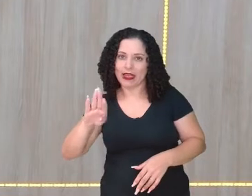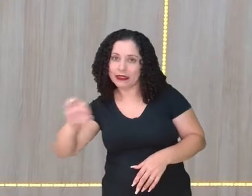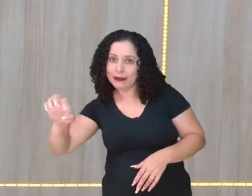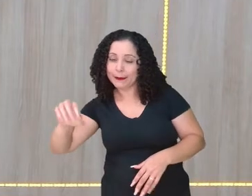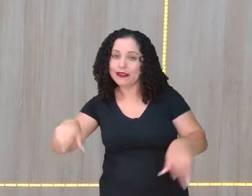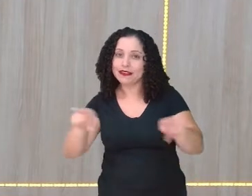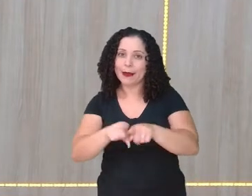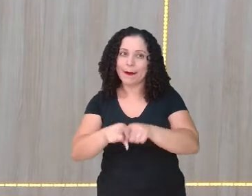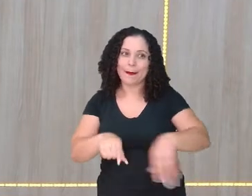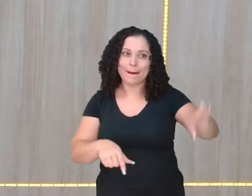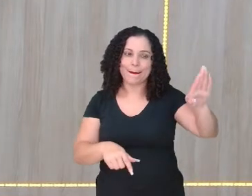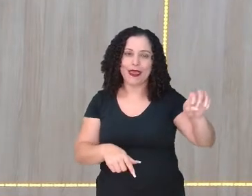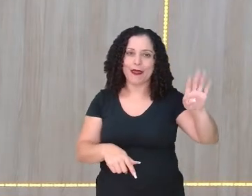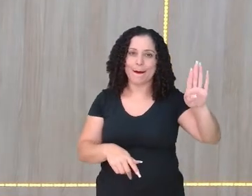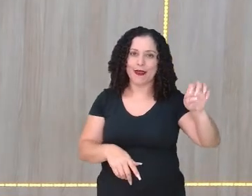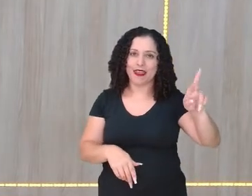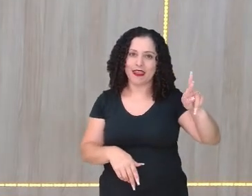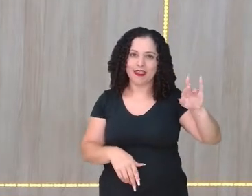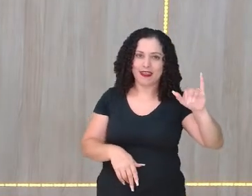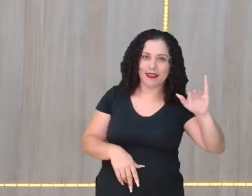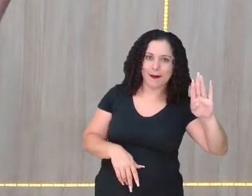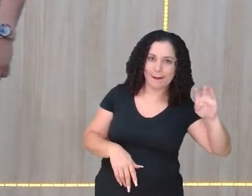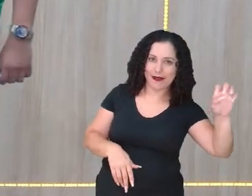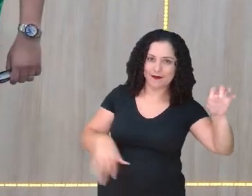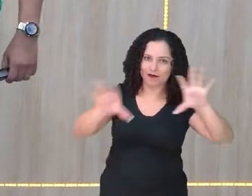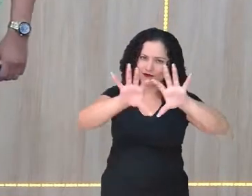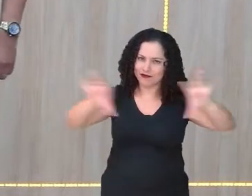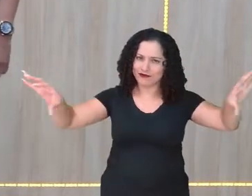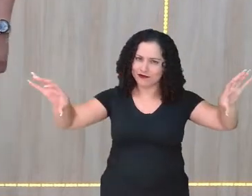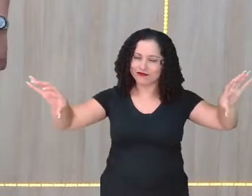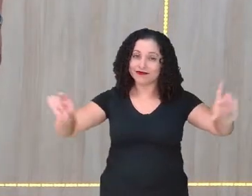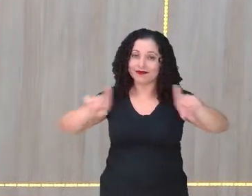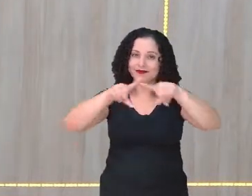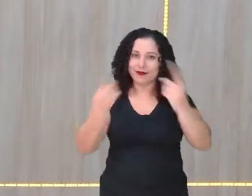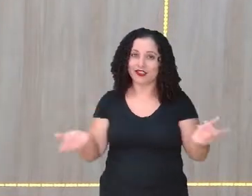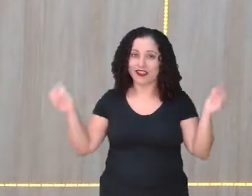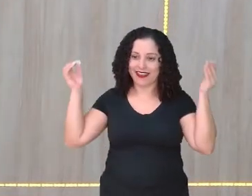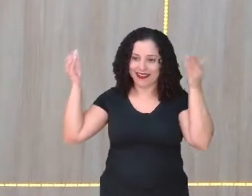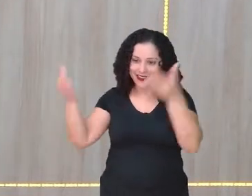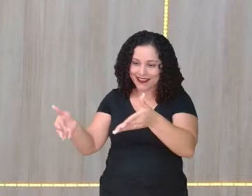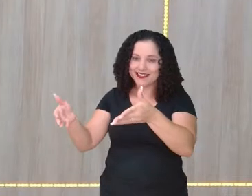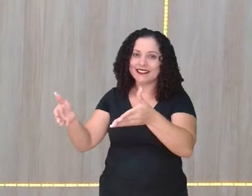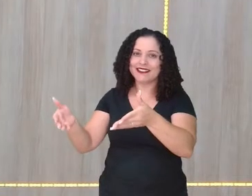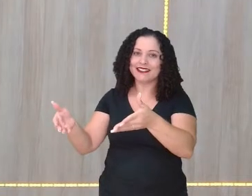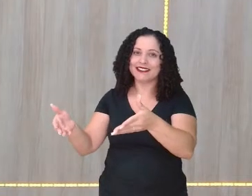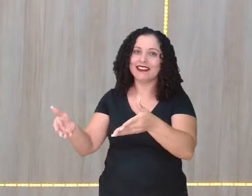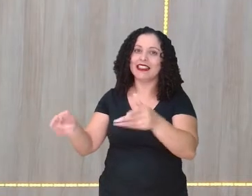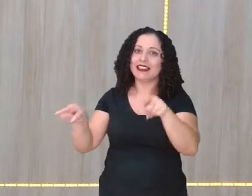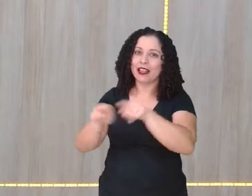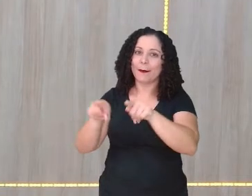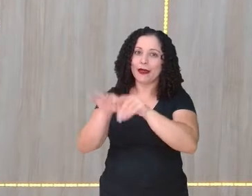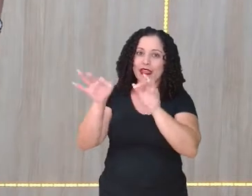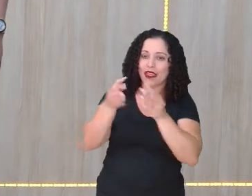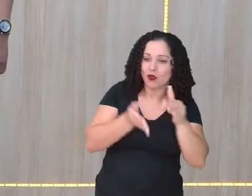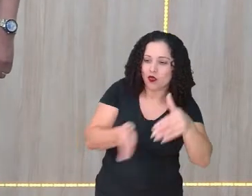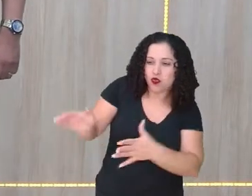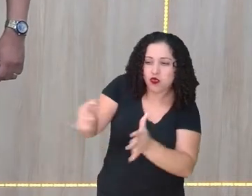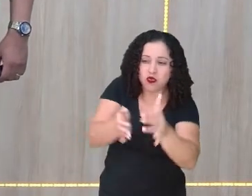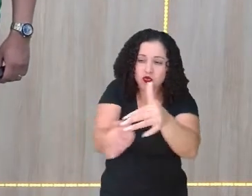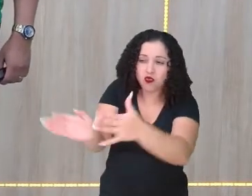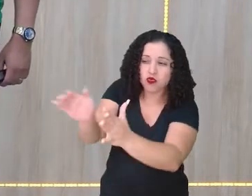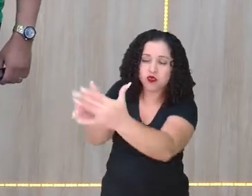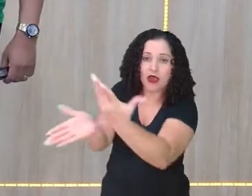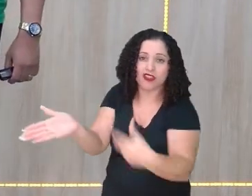Beberibe. Porém, o rio Capibaribe molha e abastece também a minha cidade lá, Pau d'Alho, a